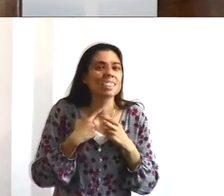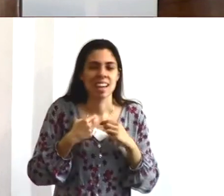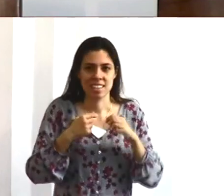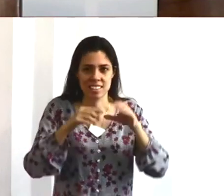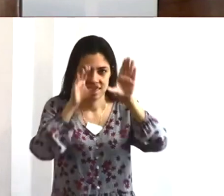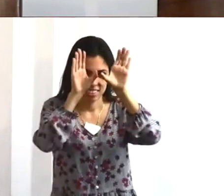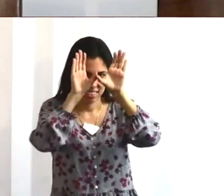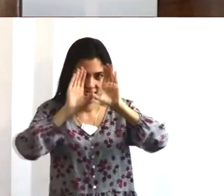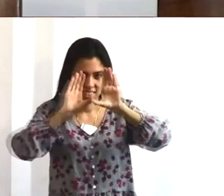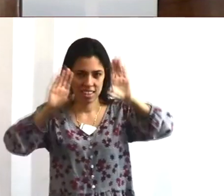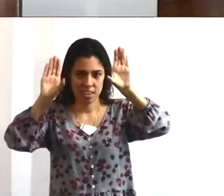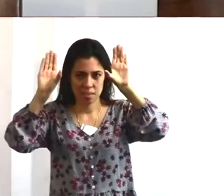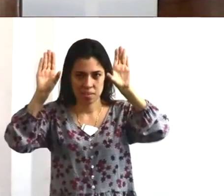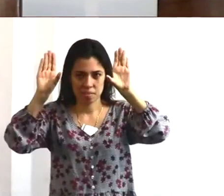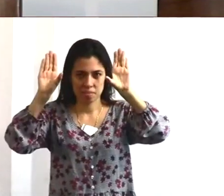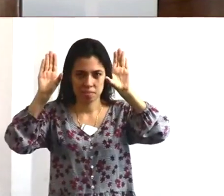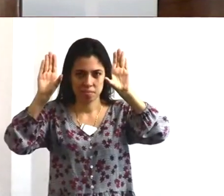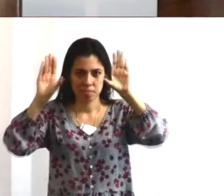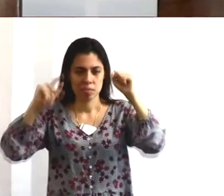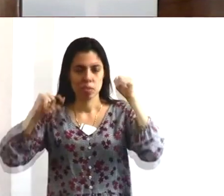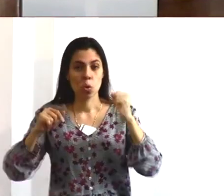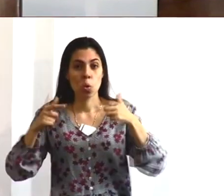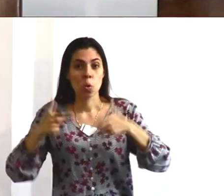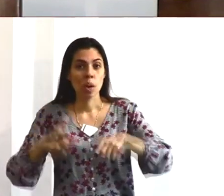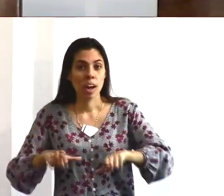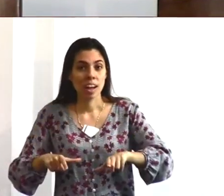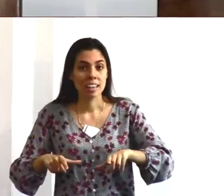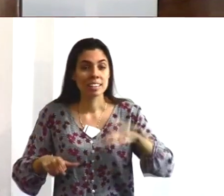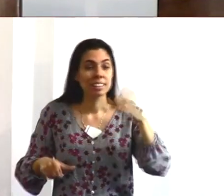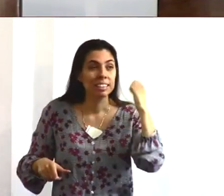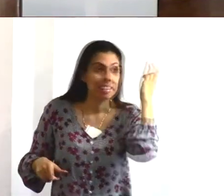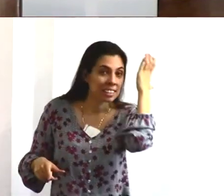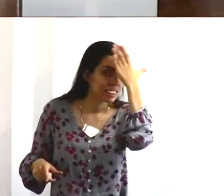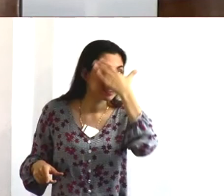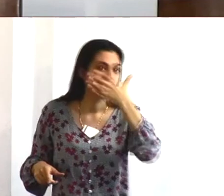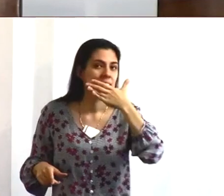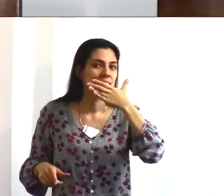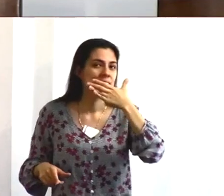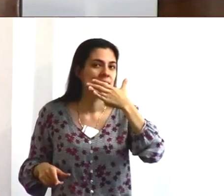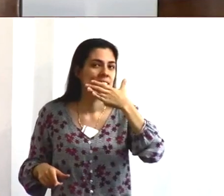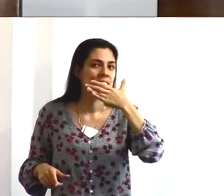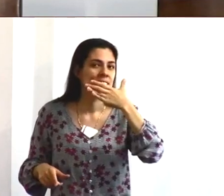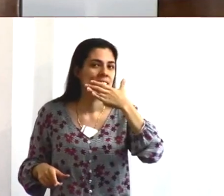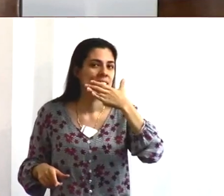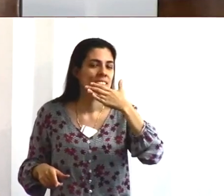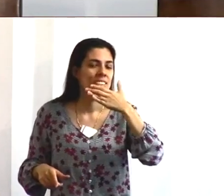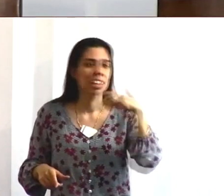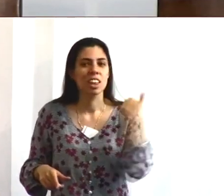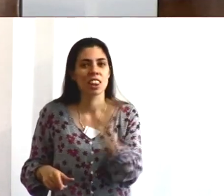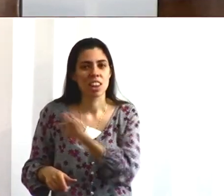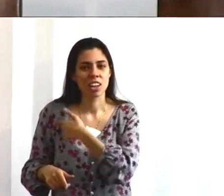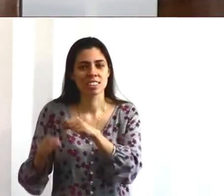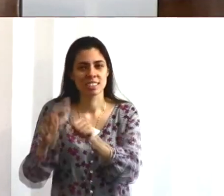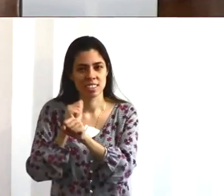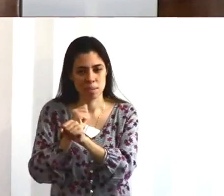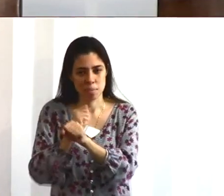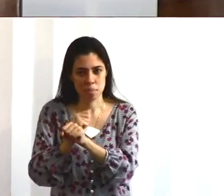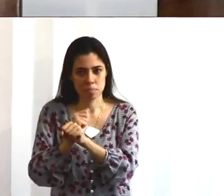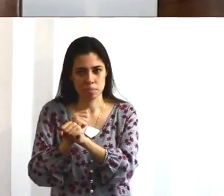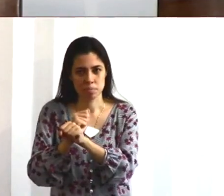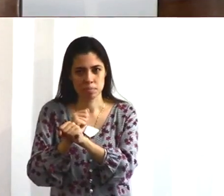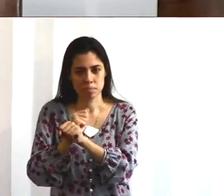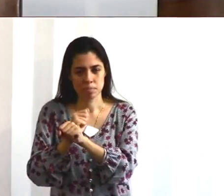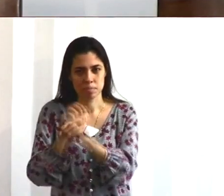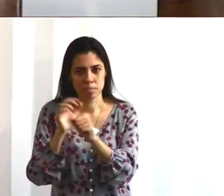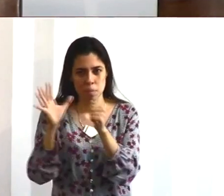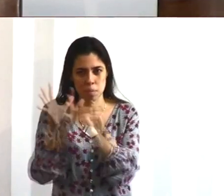desenharam, porque é para lá que nós vamos, e é nessa esperança que nós agarramos enquanto caminhamos aqui.